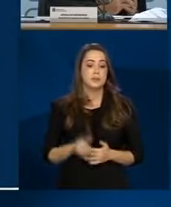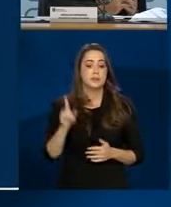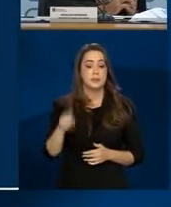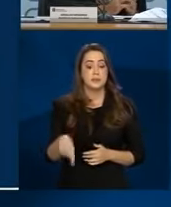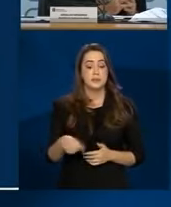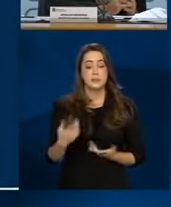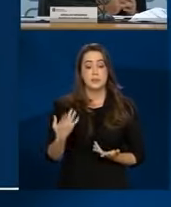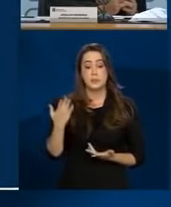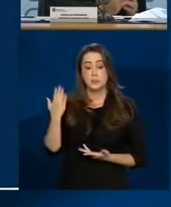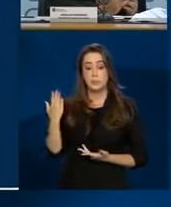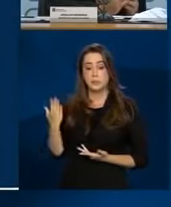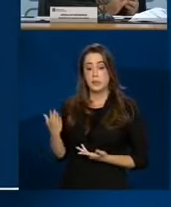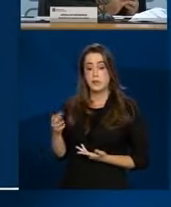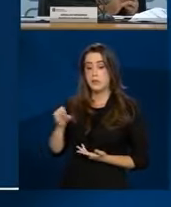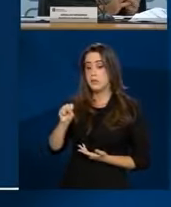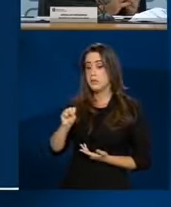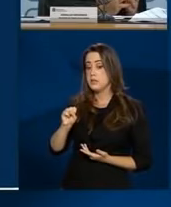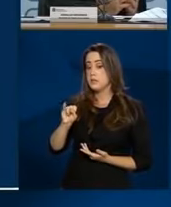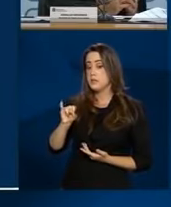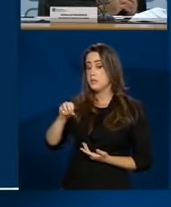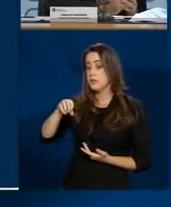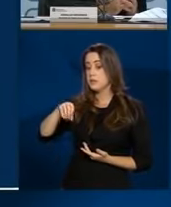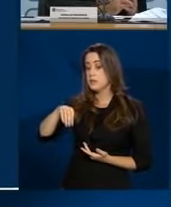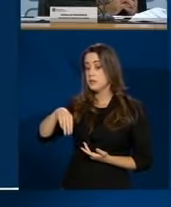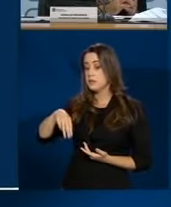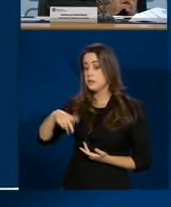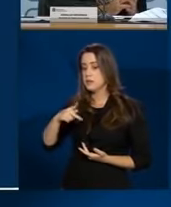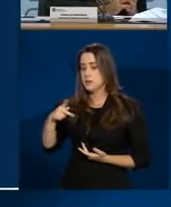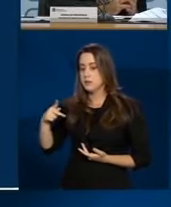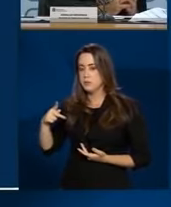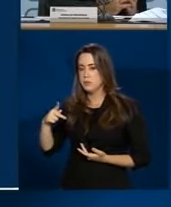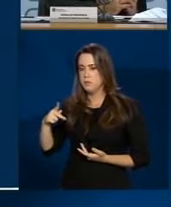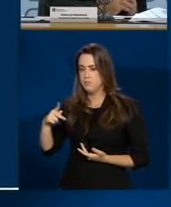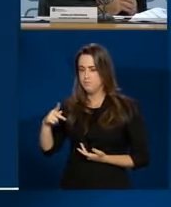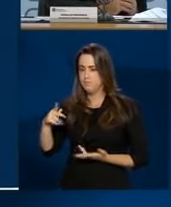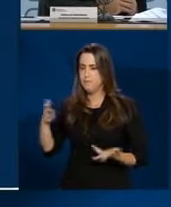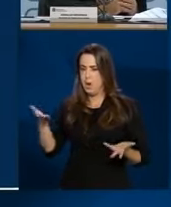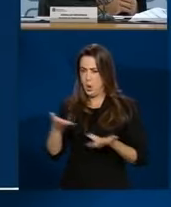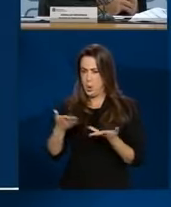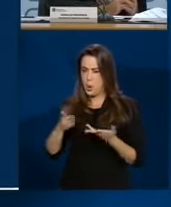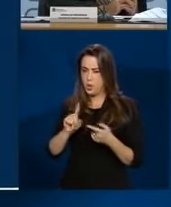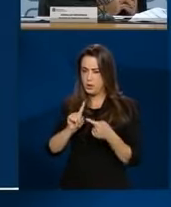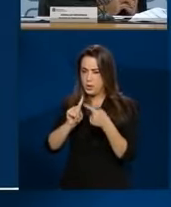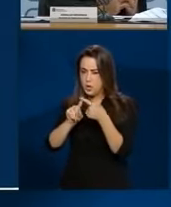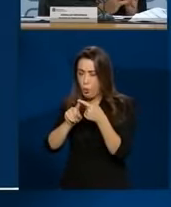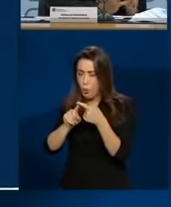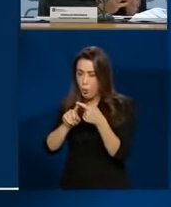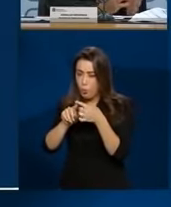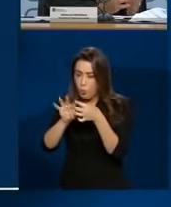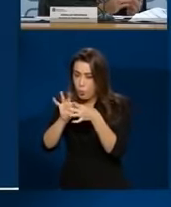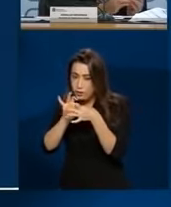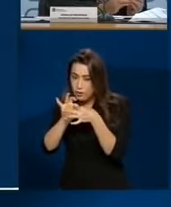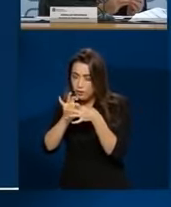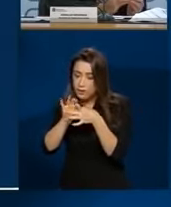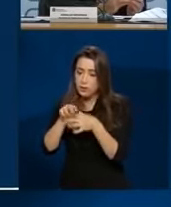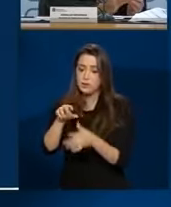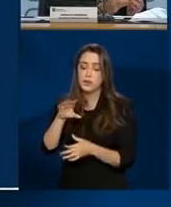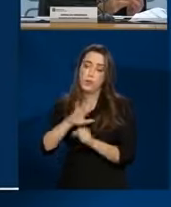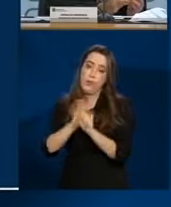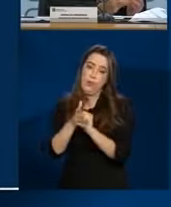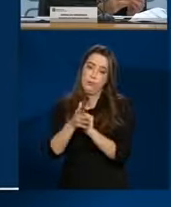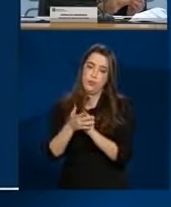inflamatória multissistêmica pediátrica, temporalmente associada à Covid-19. Já faz algum tempo, né,